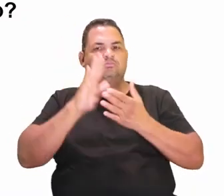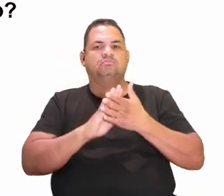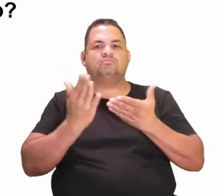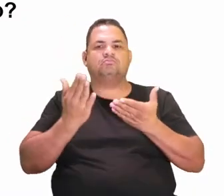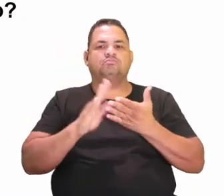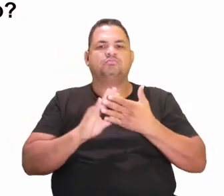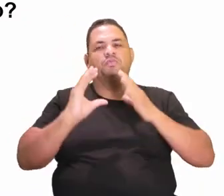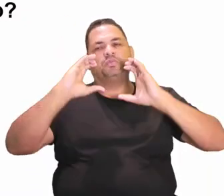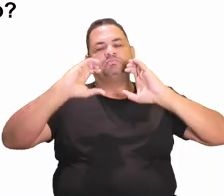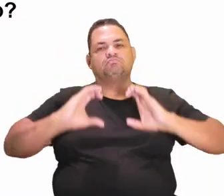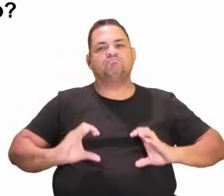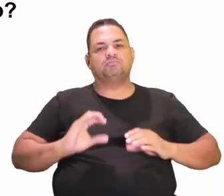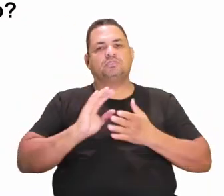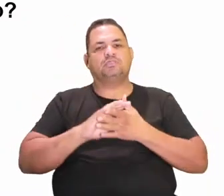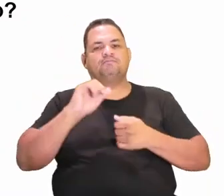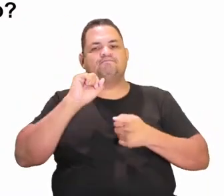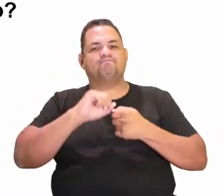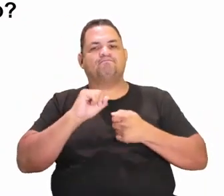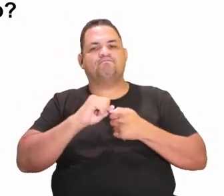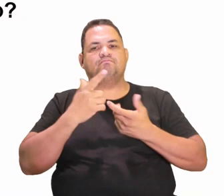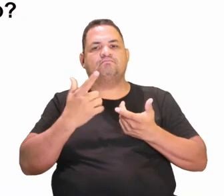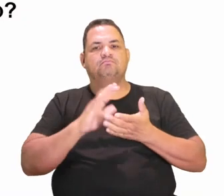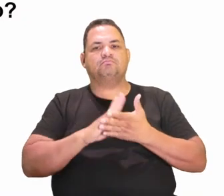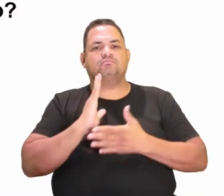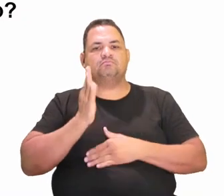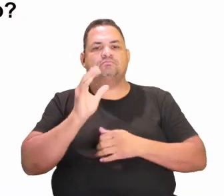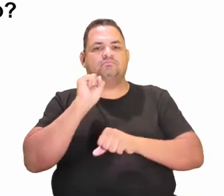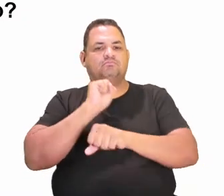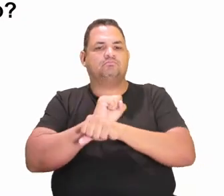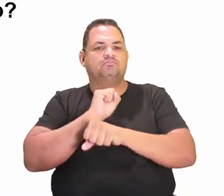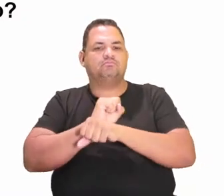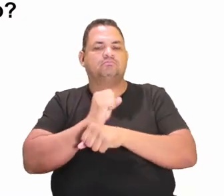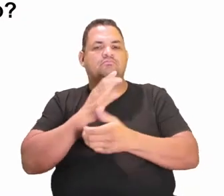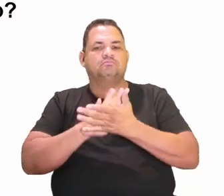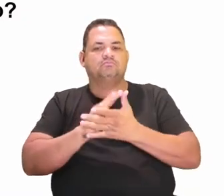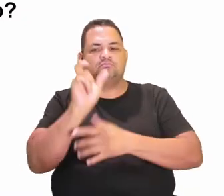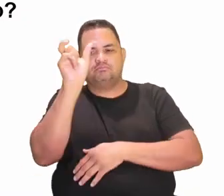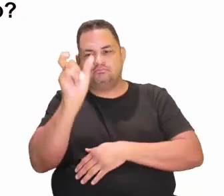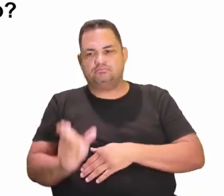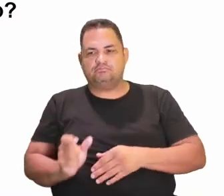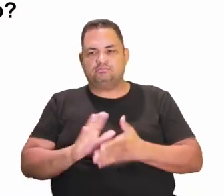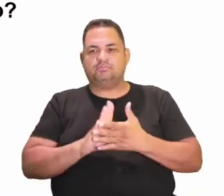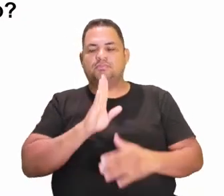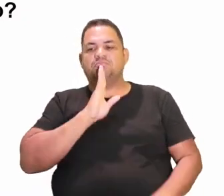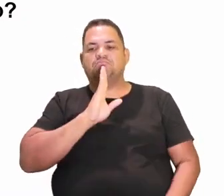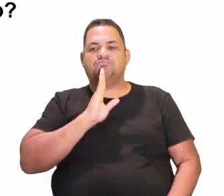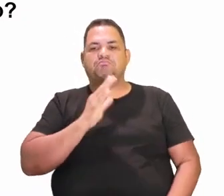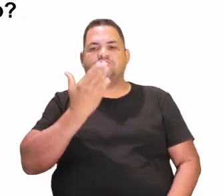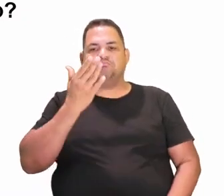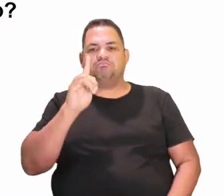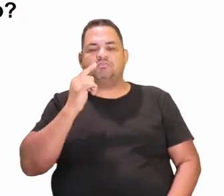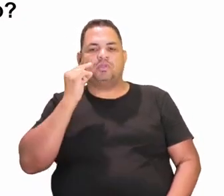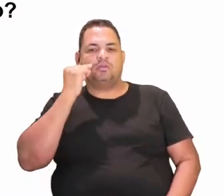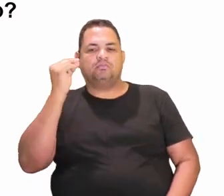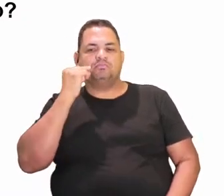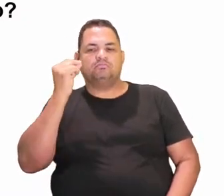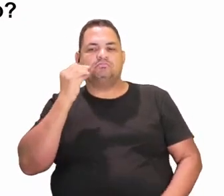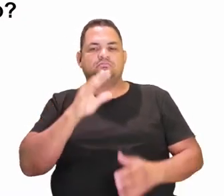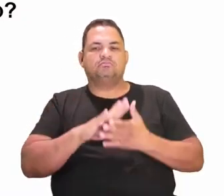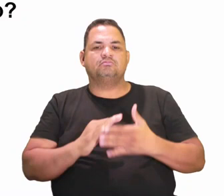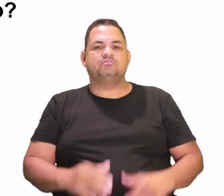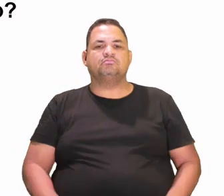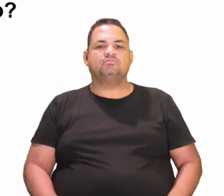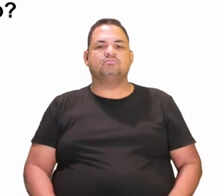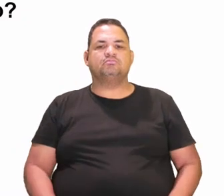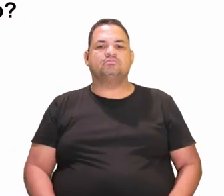certos comportamentos, certas coisas que você já espera desse personagem. Então, eu conheço o Garfield, eu sei que ele é um gatinho meio